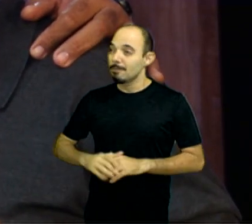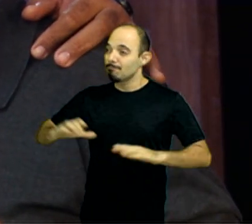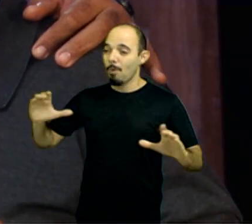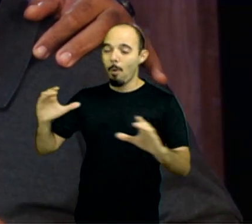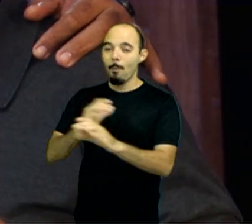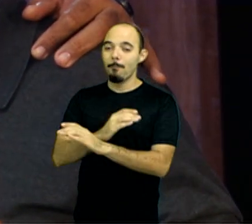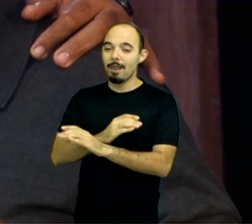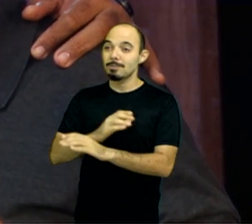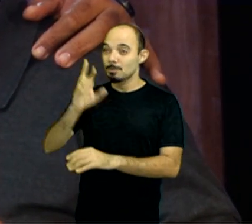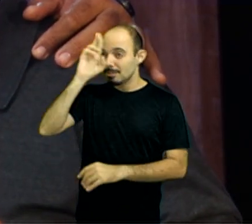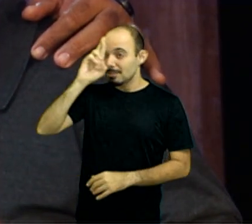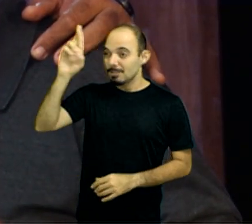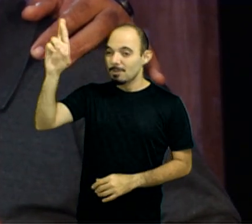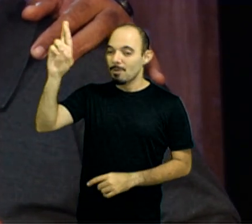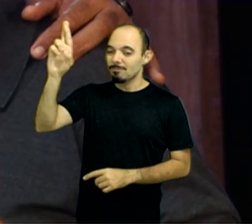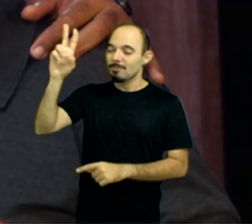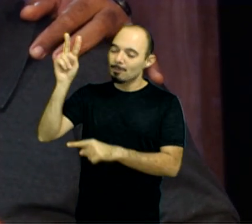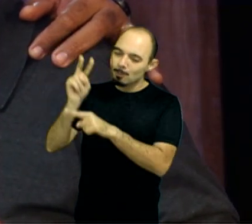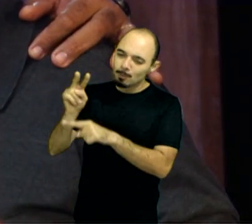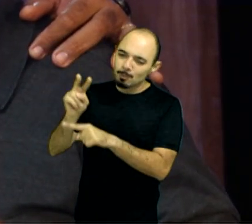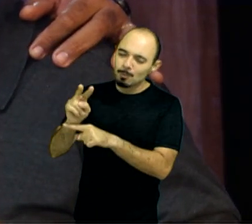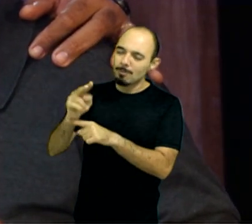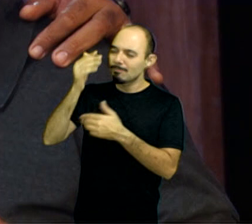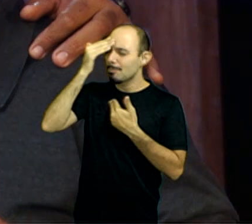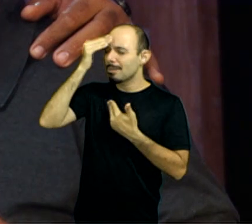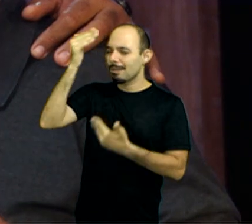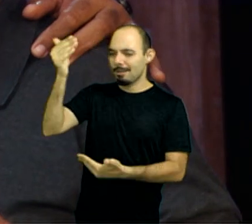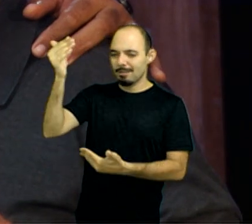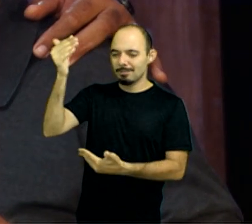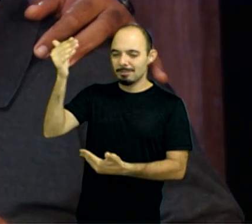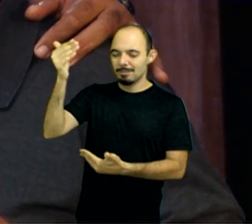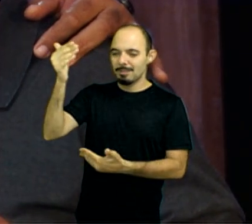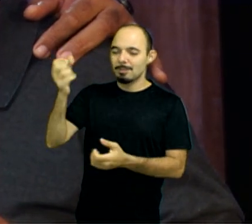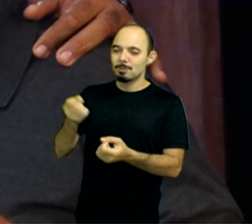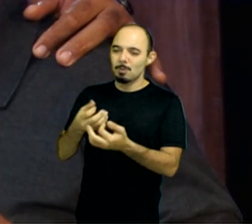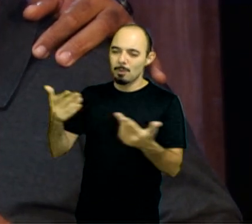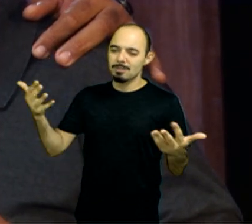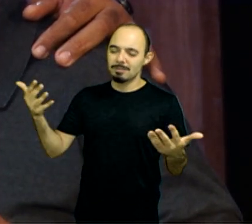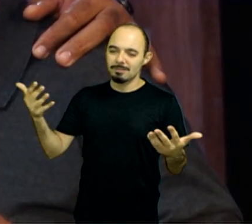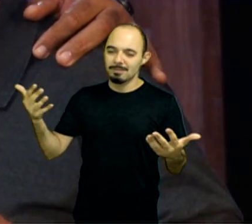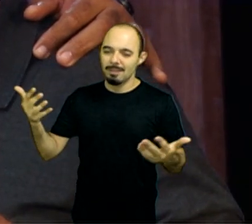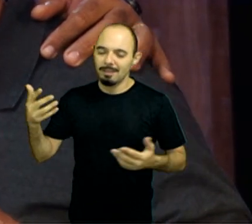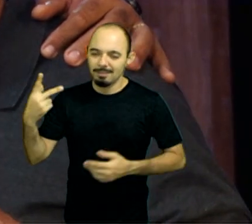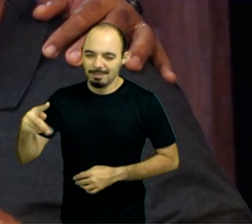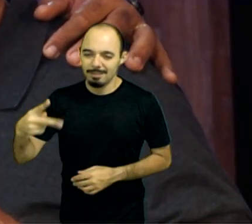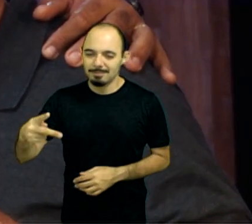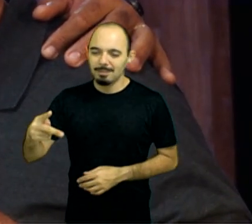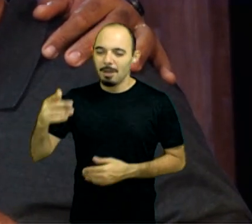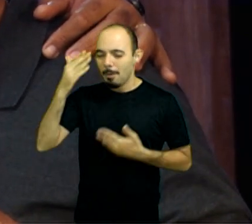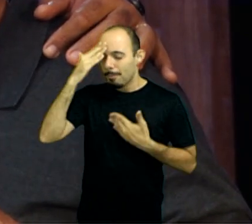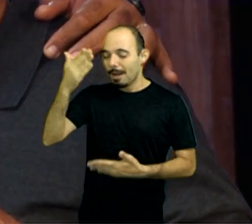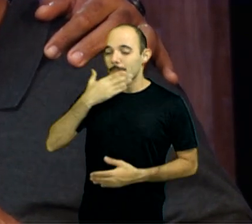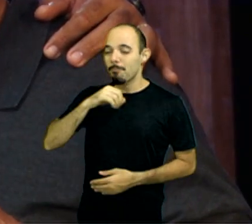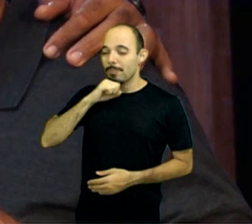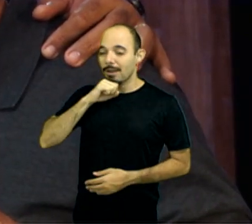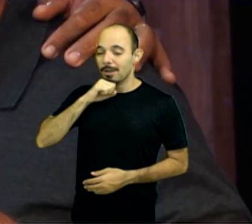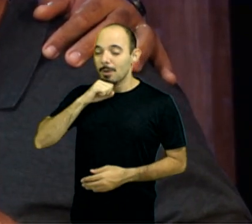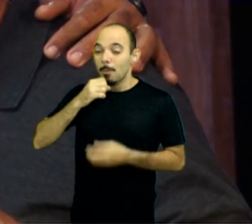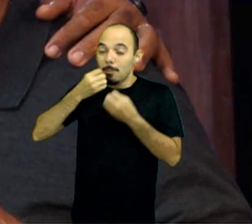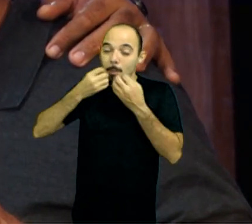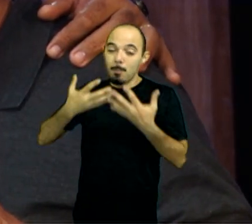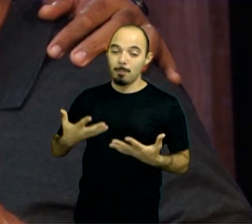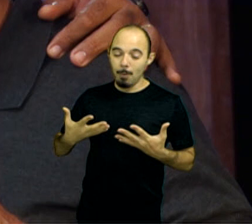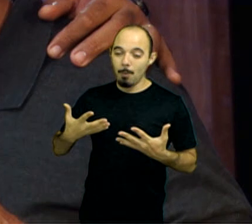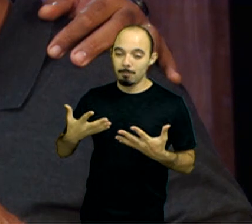tem preservado. Muito obrigado pela sua família, muito obrigado, Pai. O Senhor é bom e renova